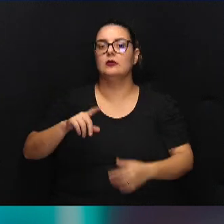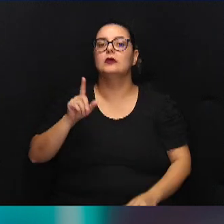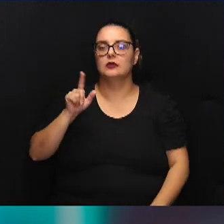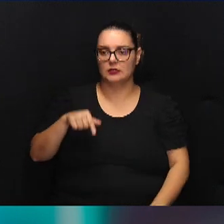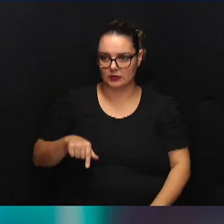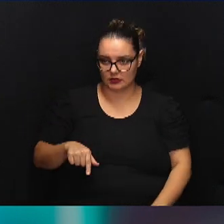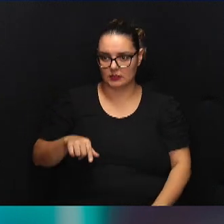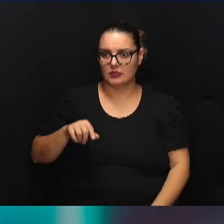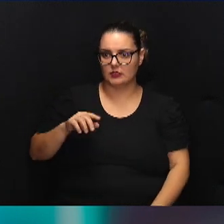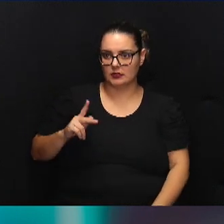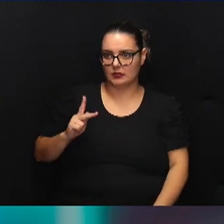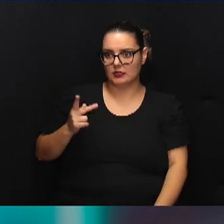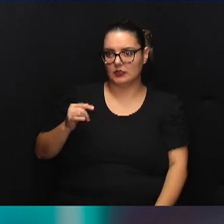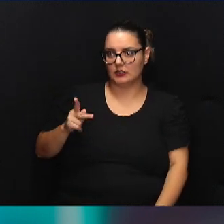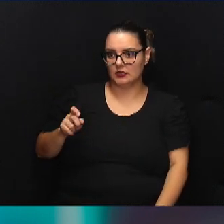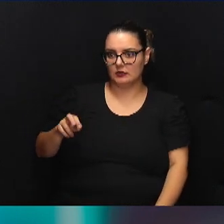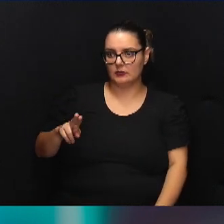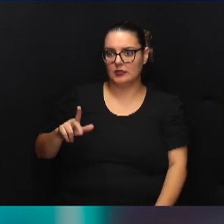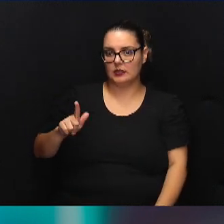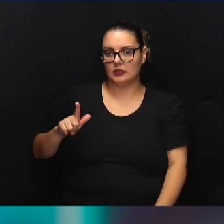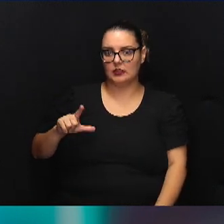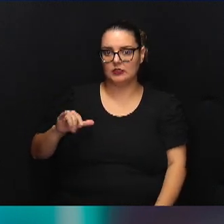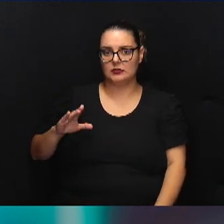essa hiperglicemia.